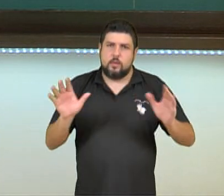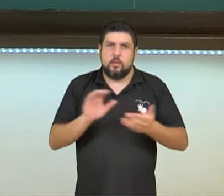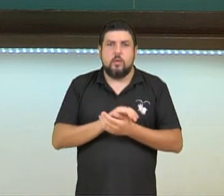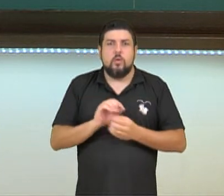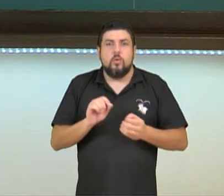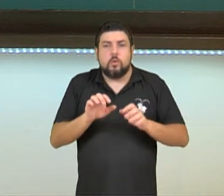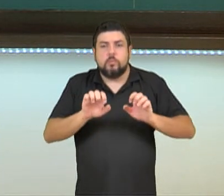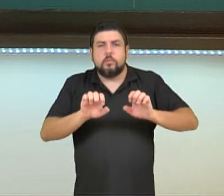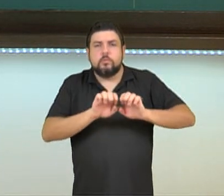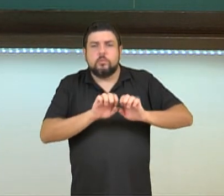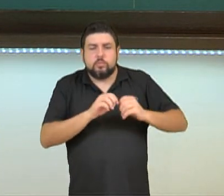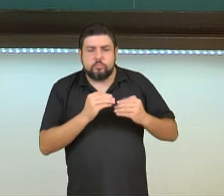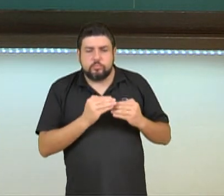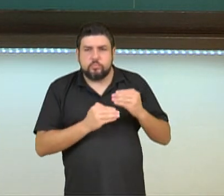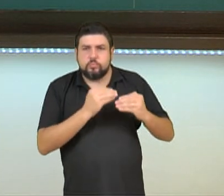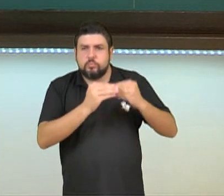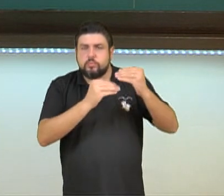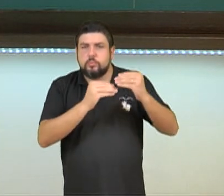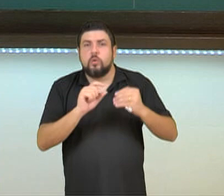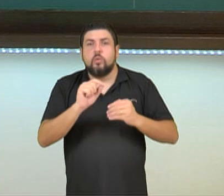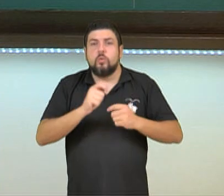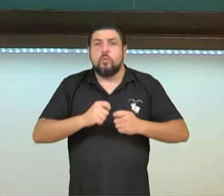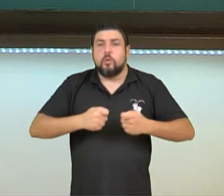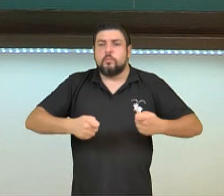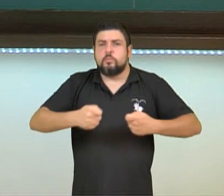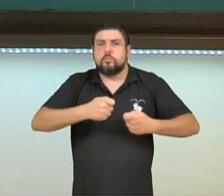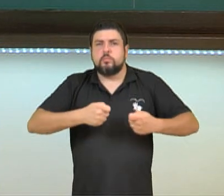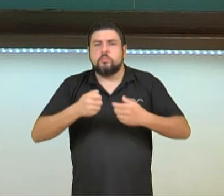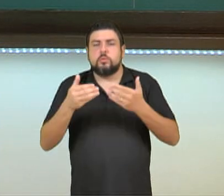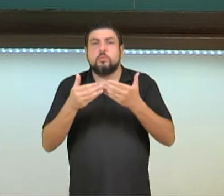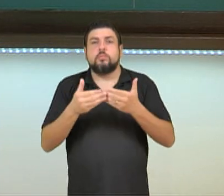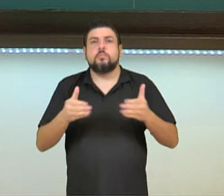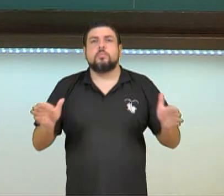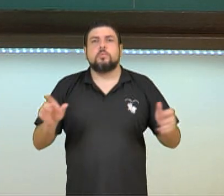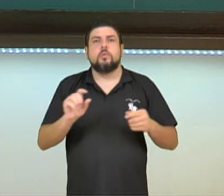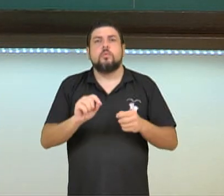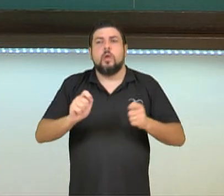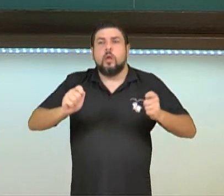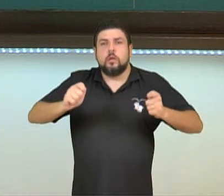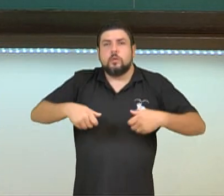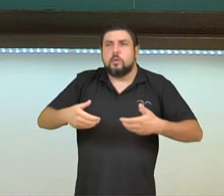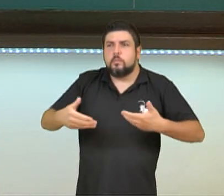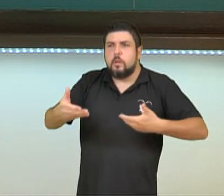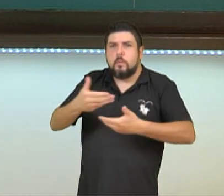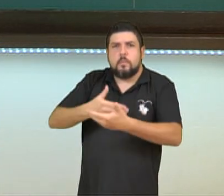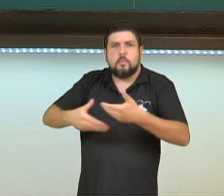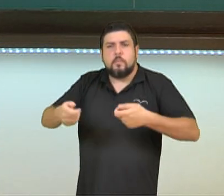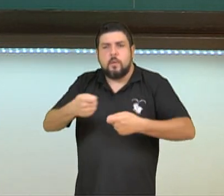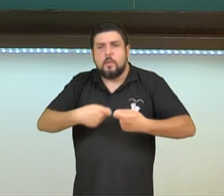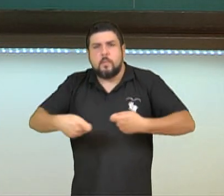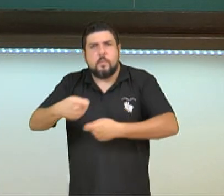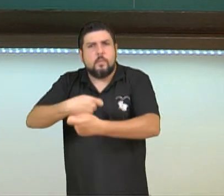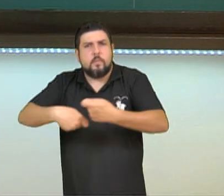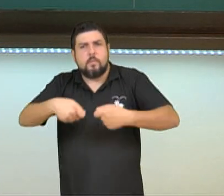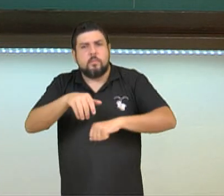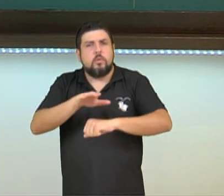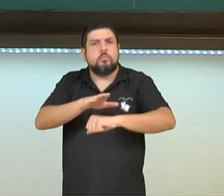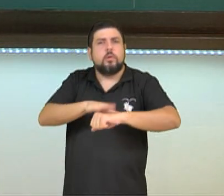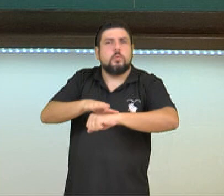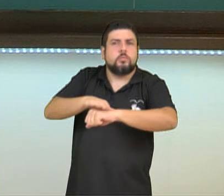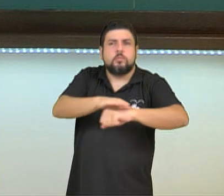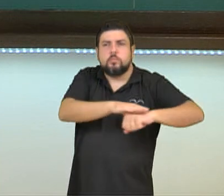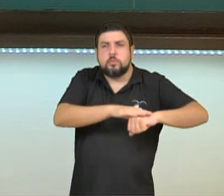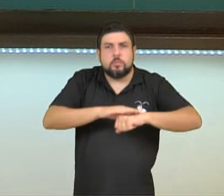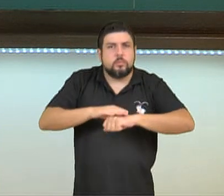de circulação, uma abertura da economia, viabilizando que o comércio se autorregulasse. Isto deu um fôlego muito